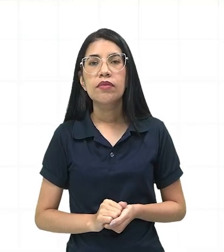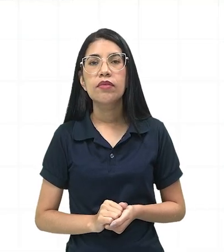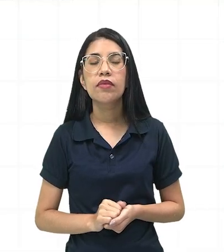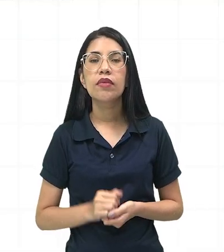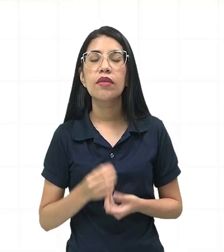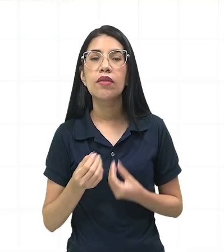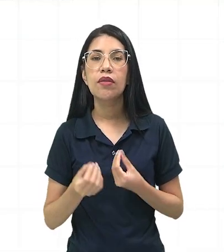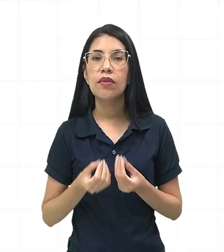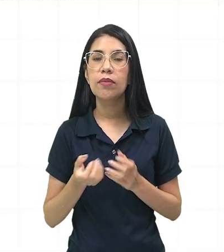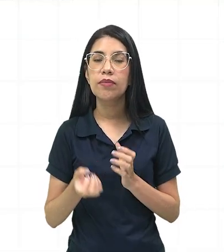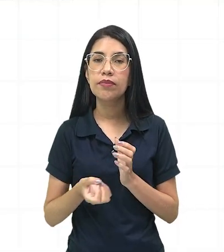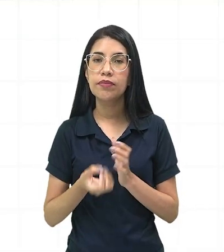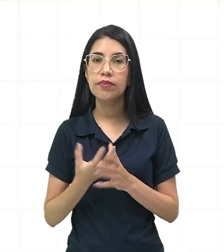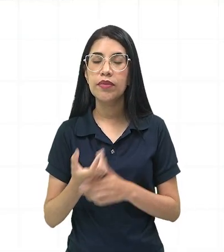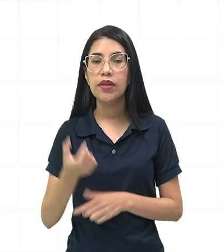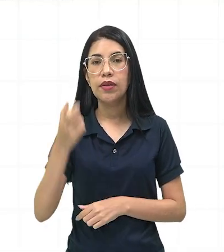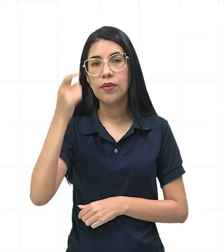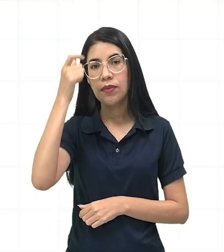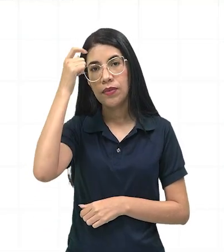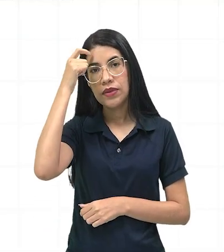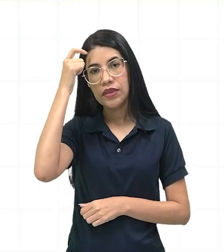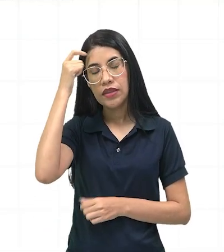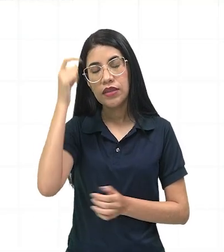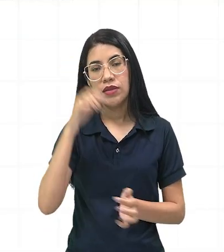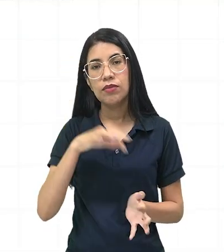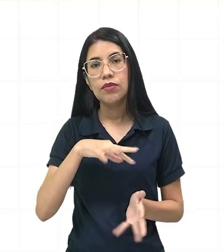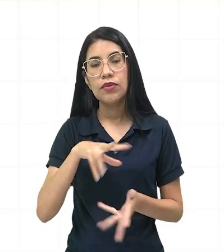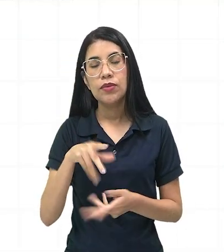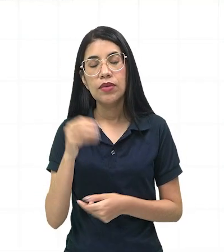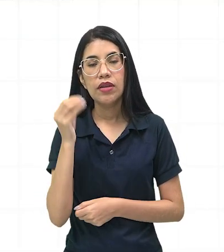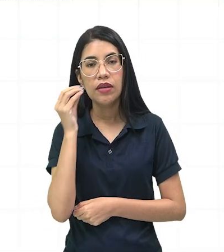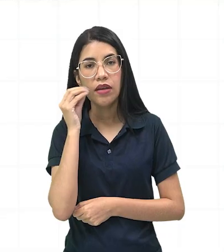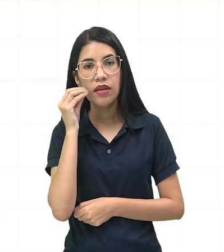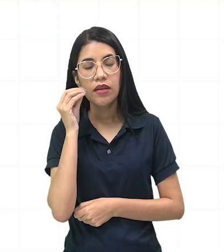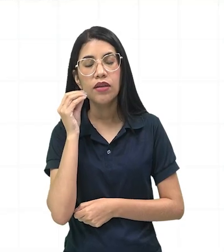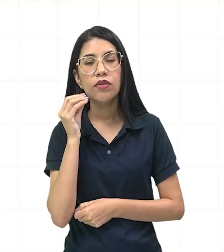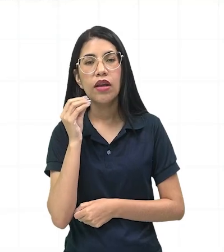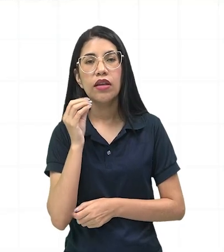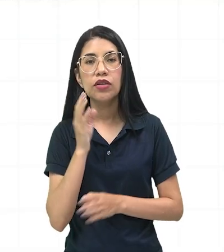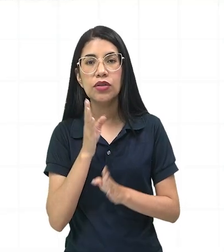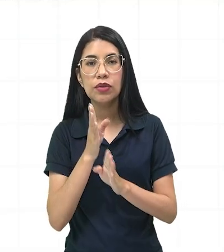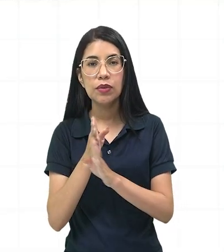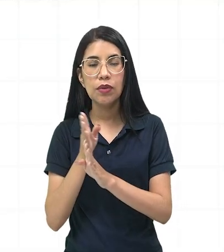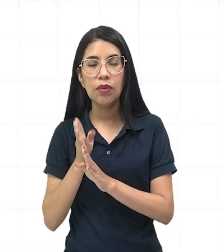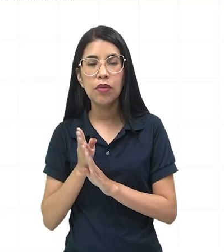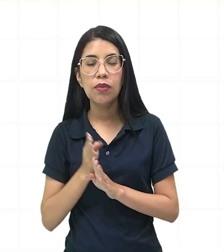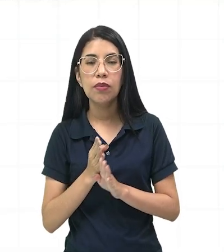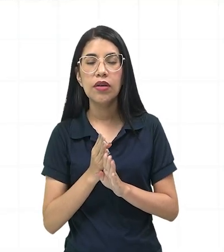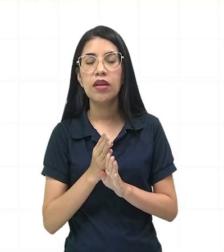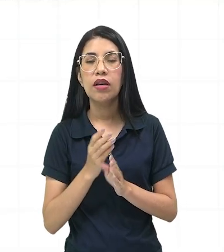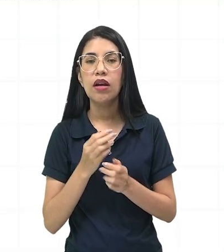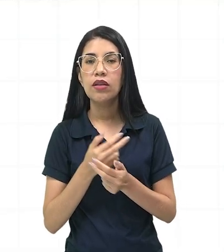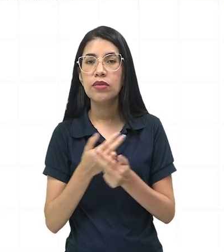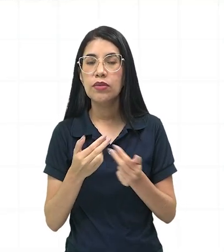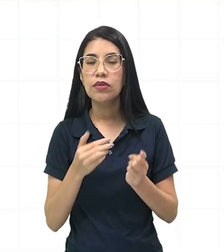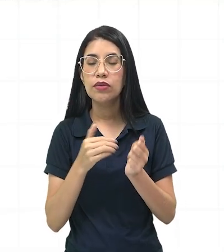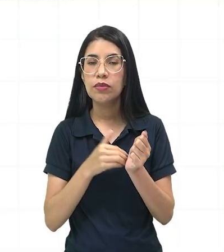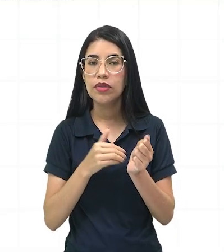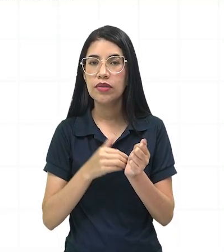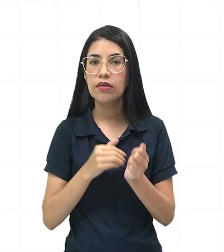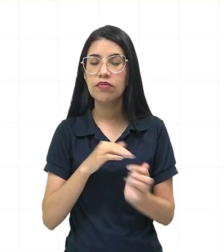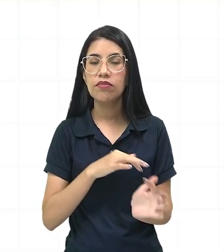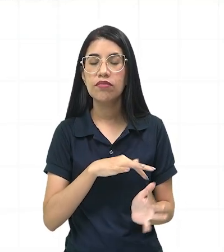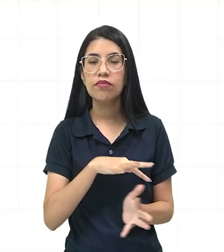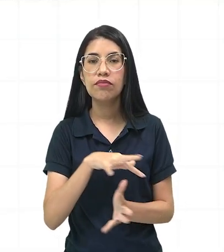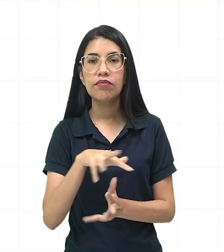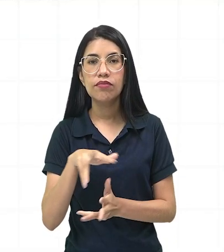construção de consciência do mundo e nessa tentativa de dialogar com esse mistério que é o mundo, e